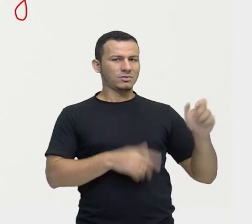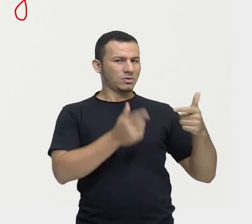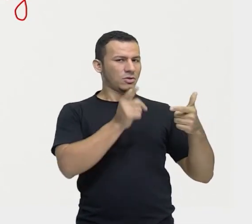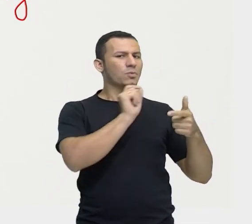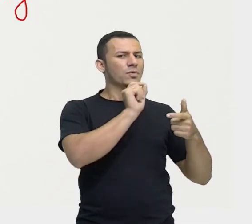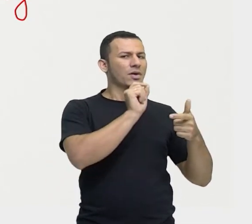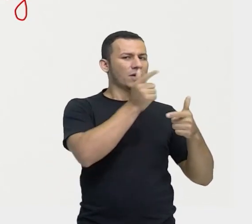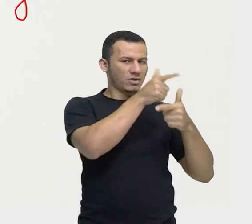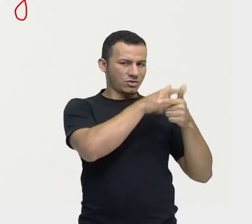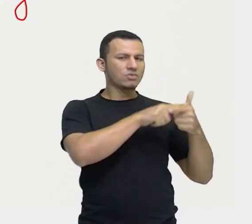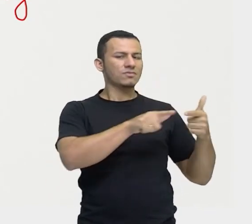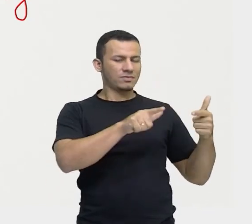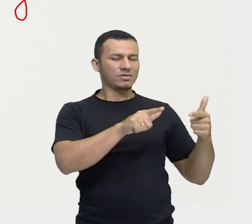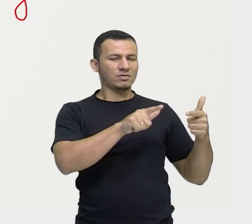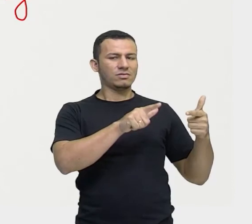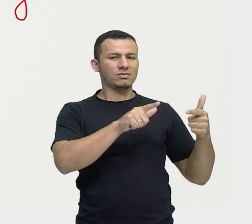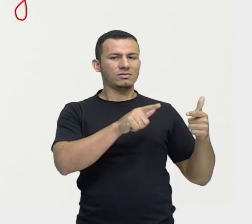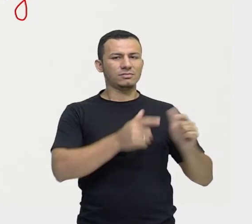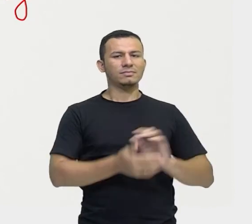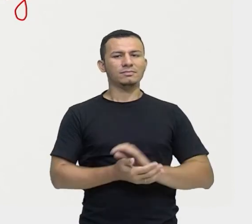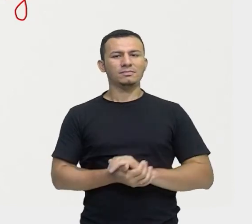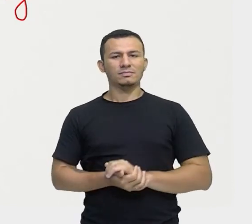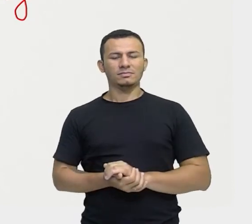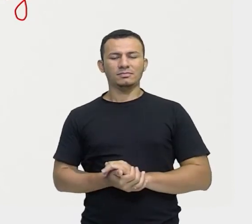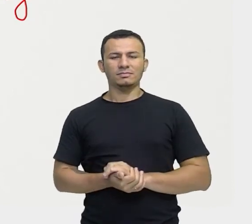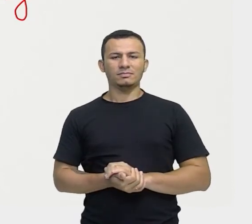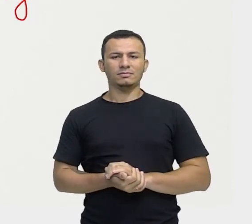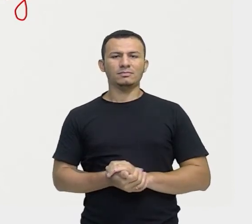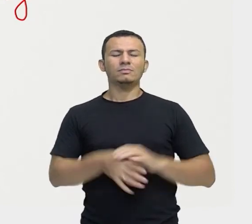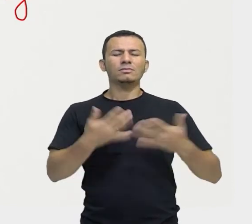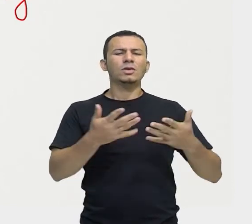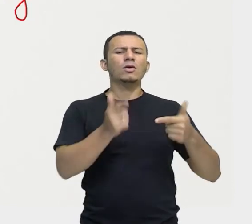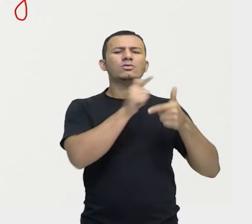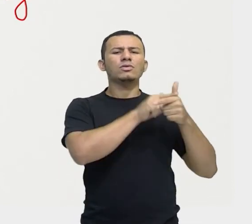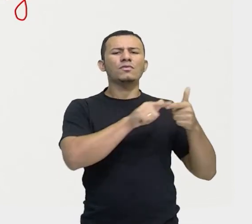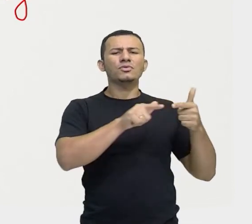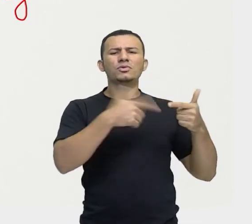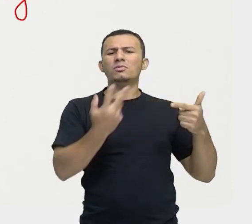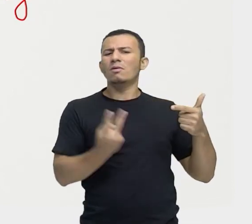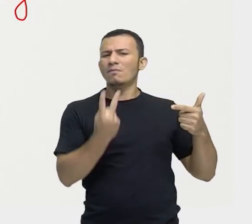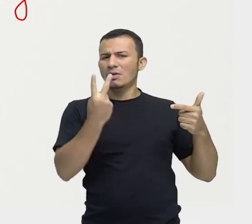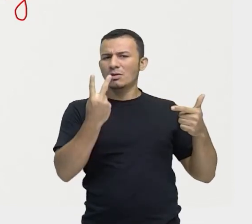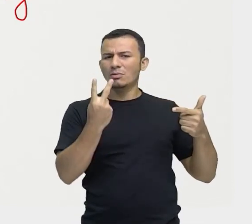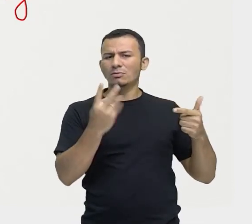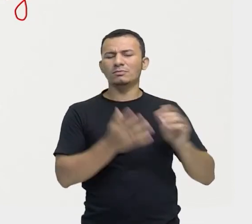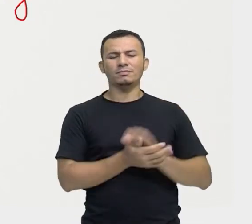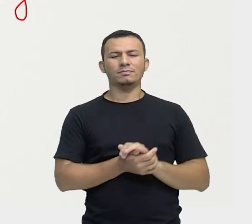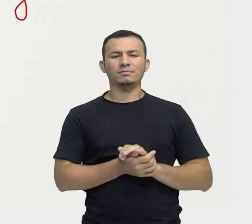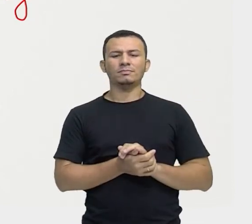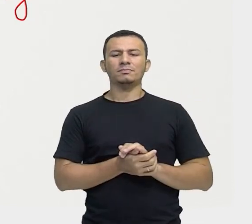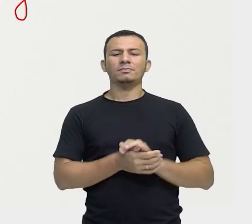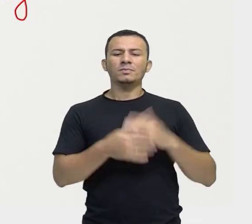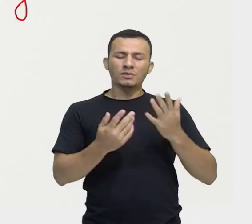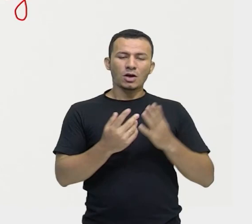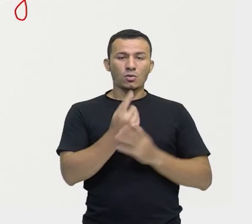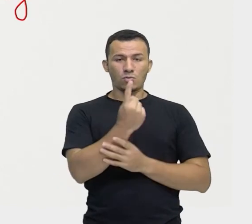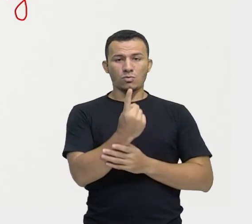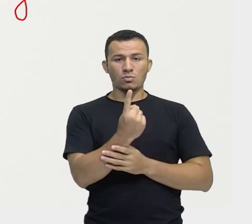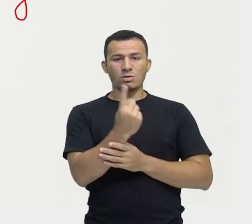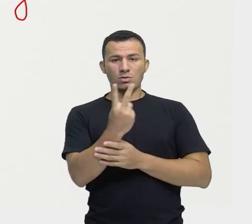Eu divido. Muito bem. Por quanto, professor? Vamos contar o número de casas. Então,